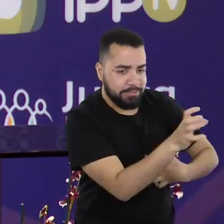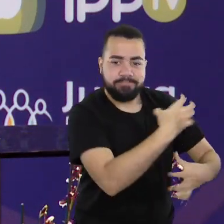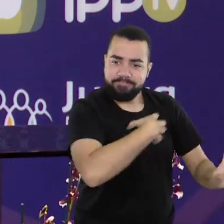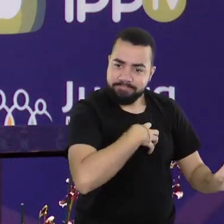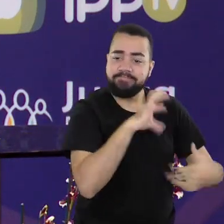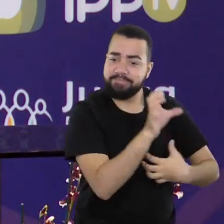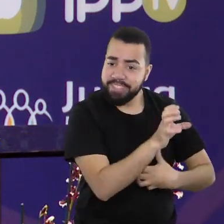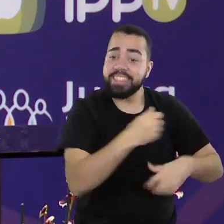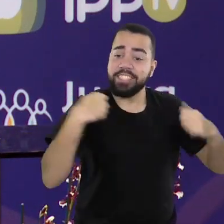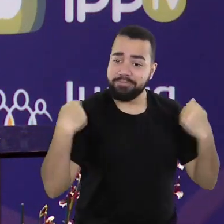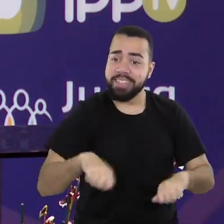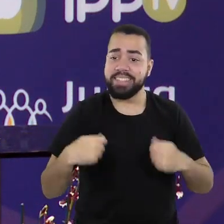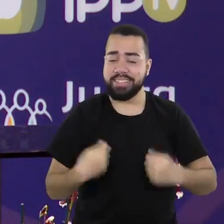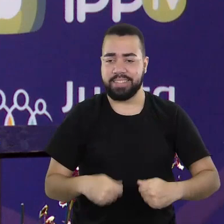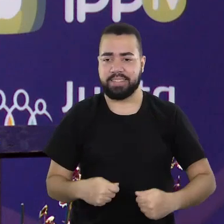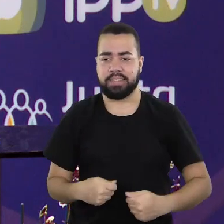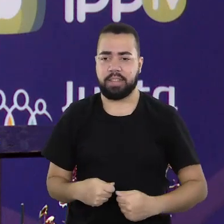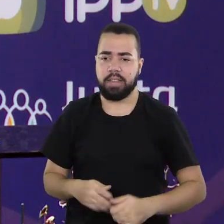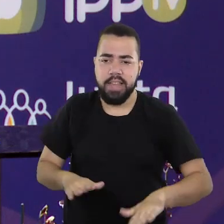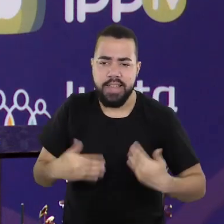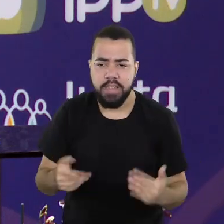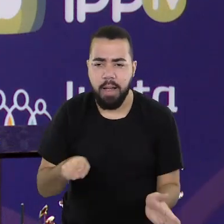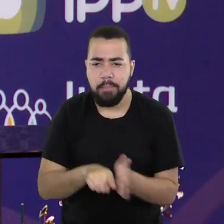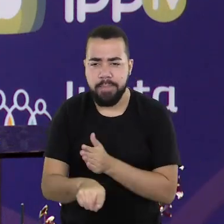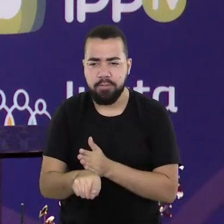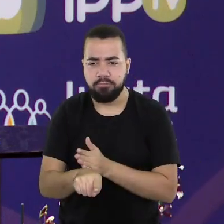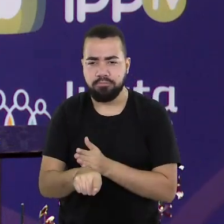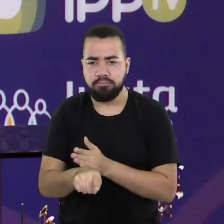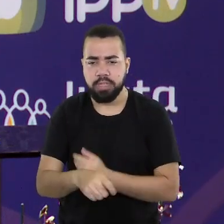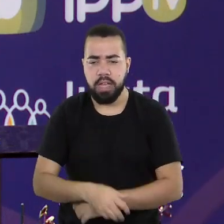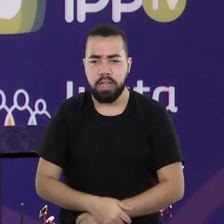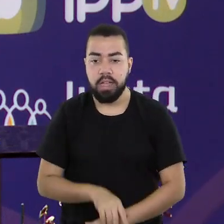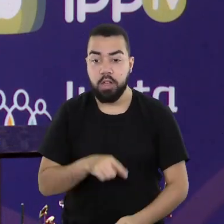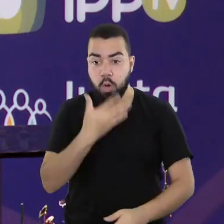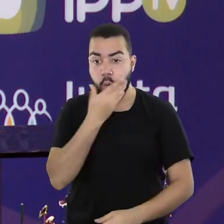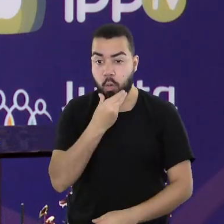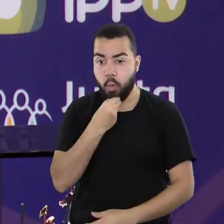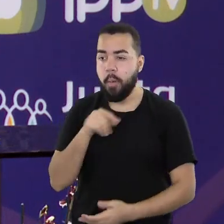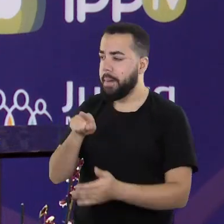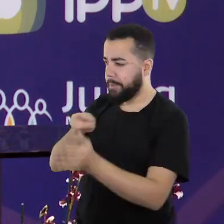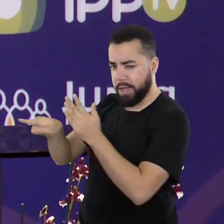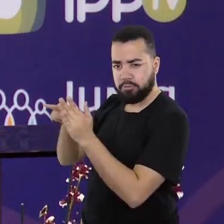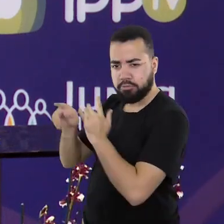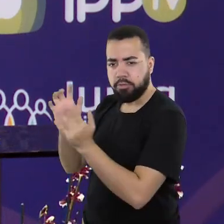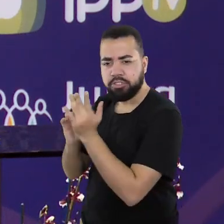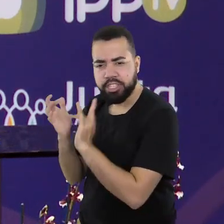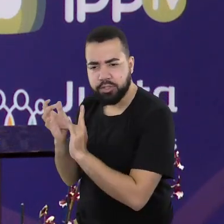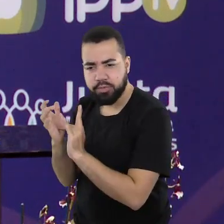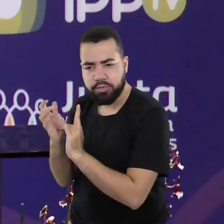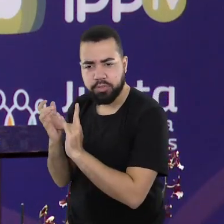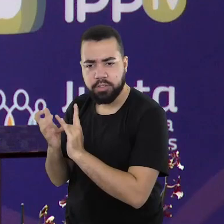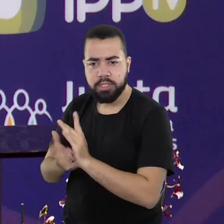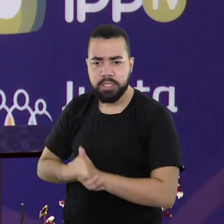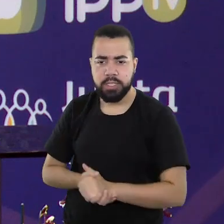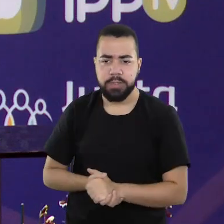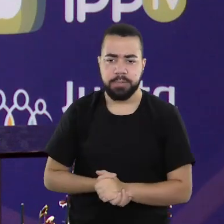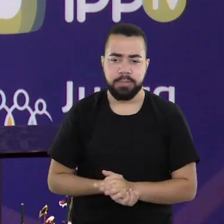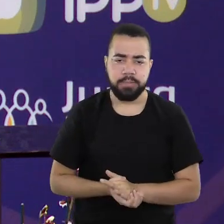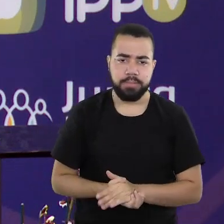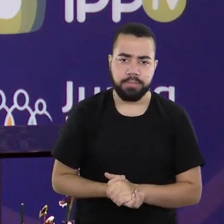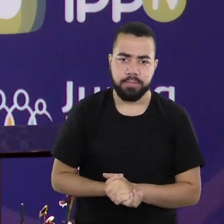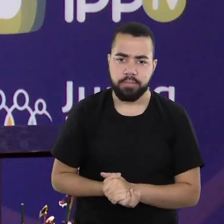irmãos, que a pergunta que o intérprete da lei faz para Jesus,